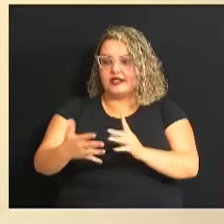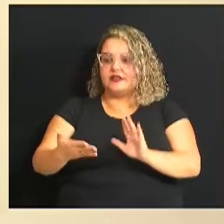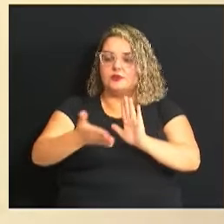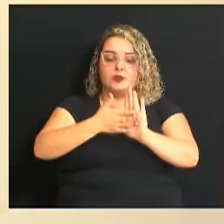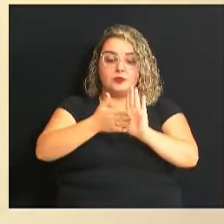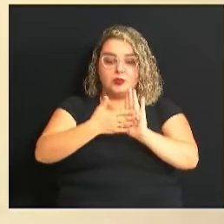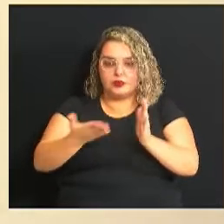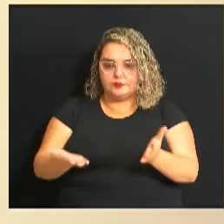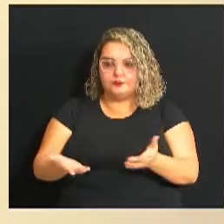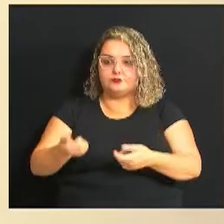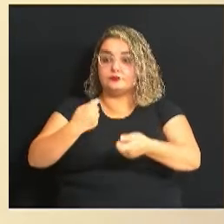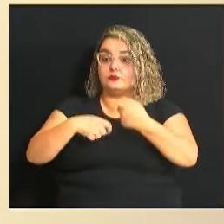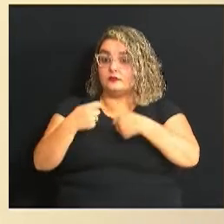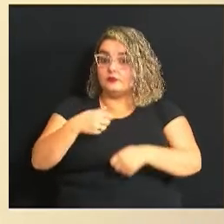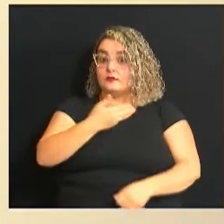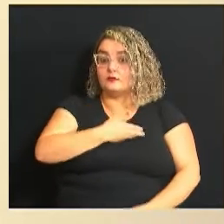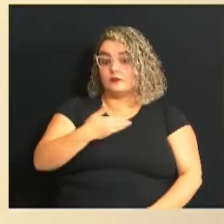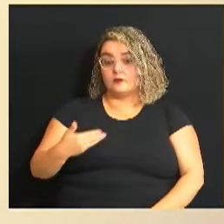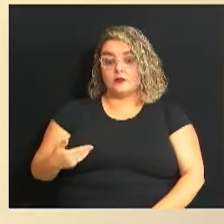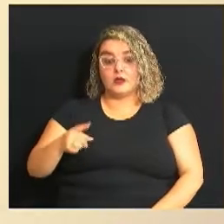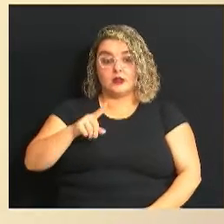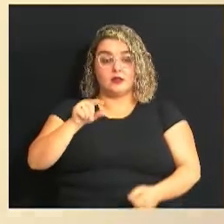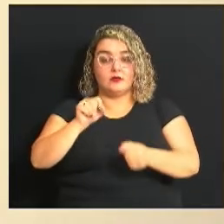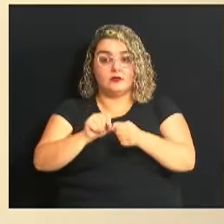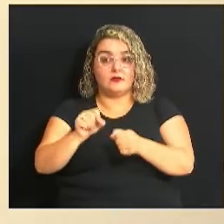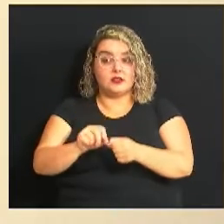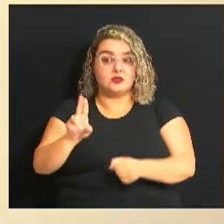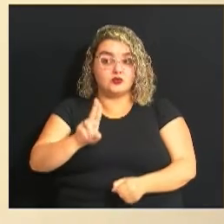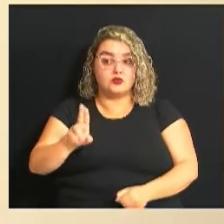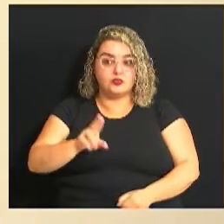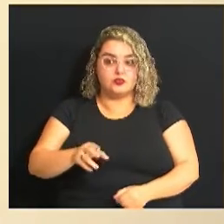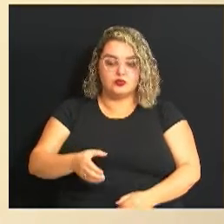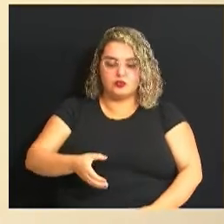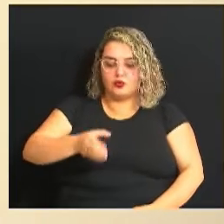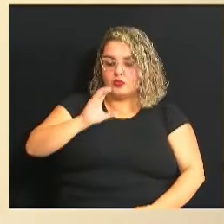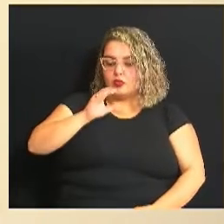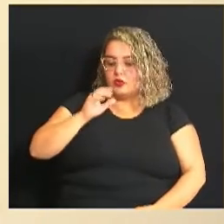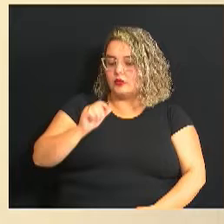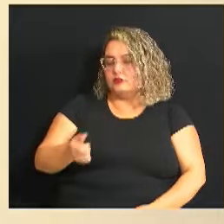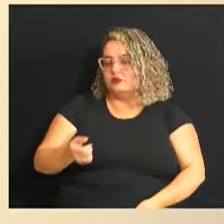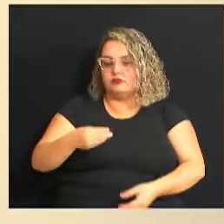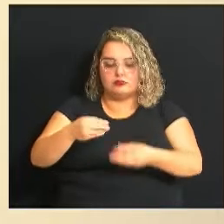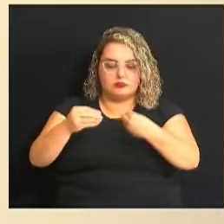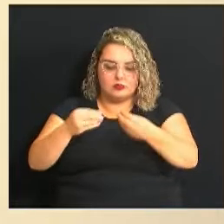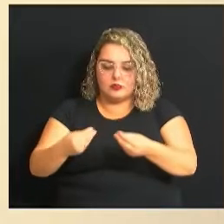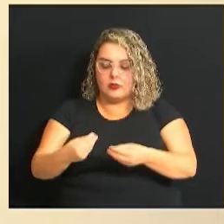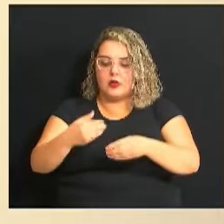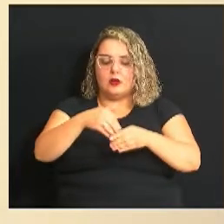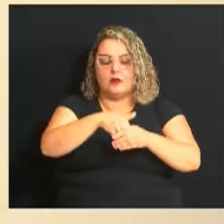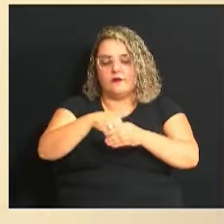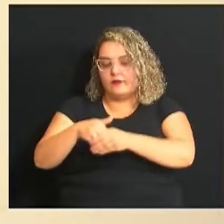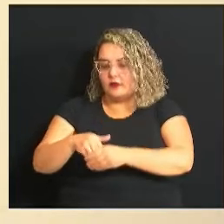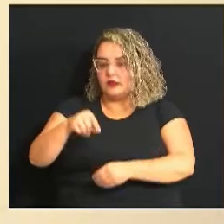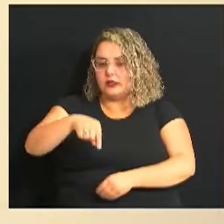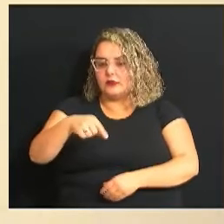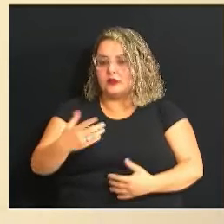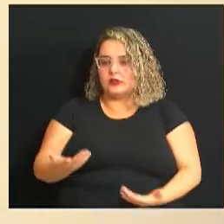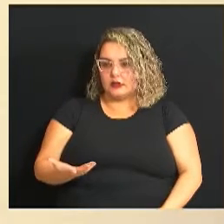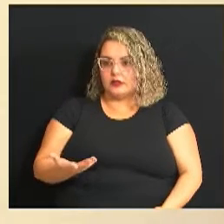que a administração pública ela não faça mais o uso de copos descartáveis. Assim como foi votado nessa casa